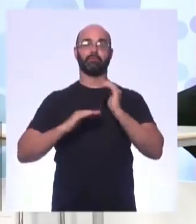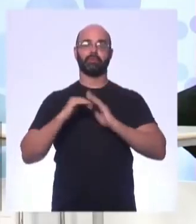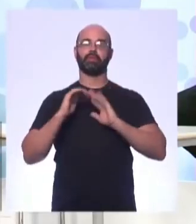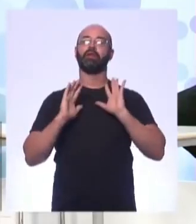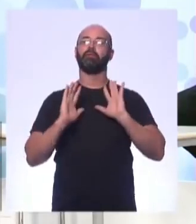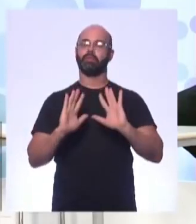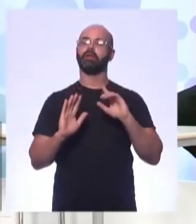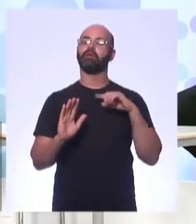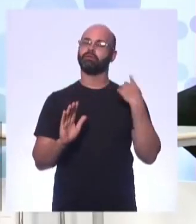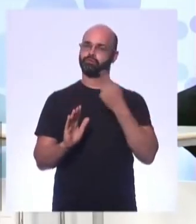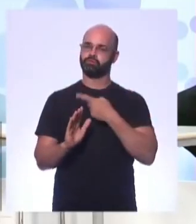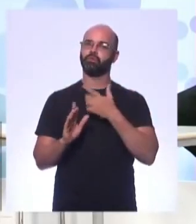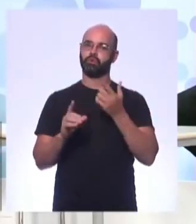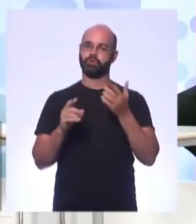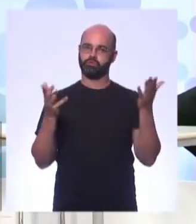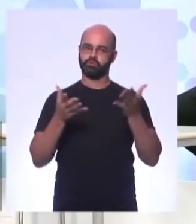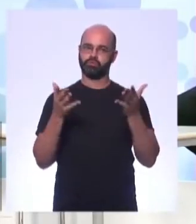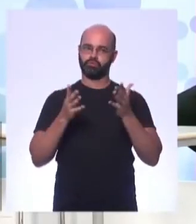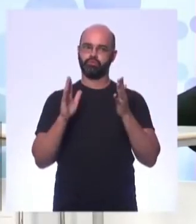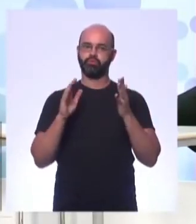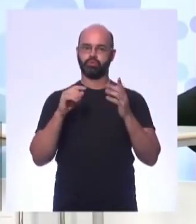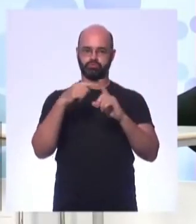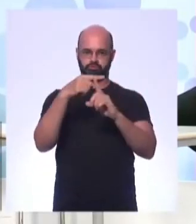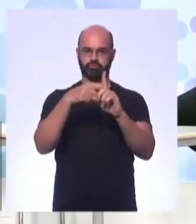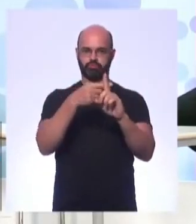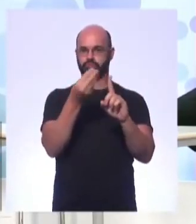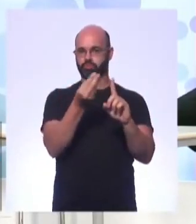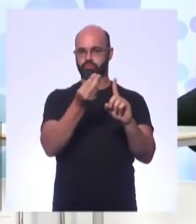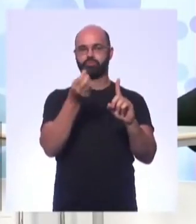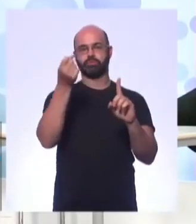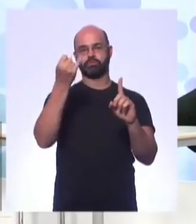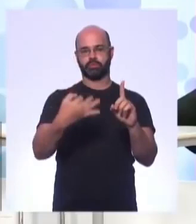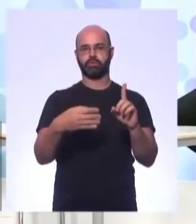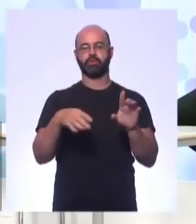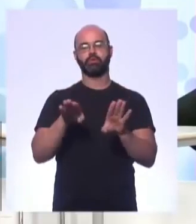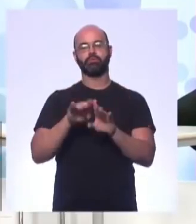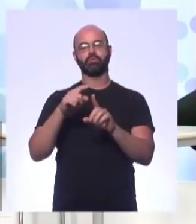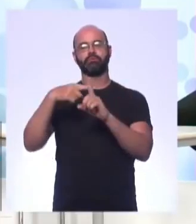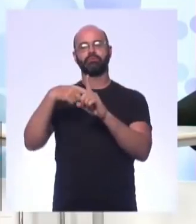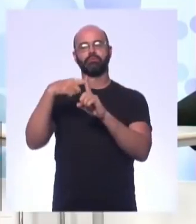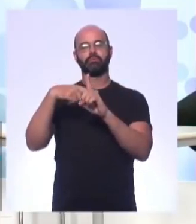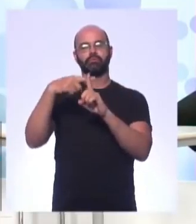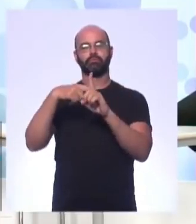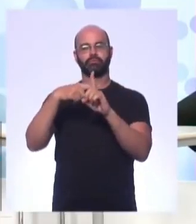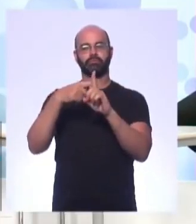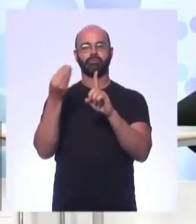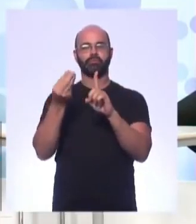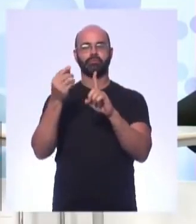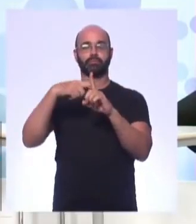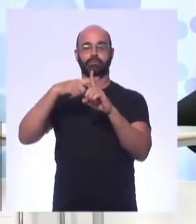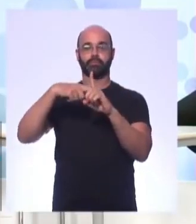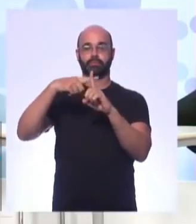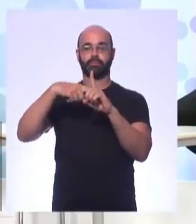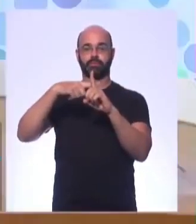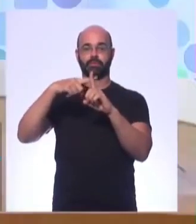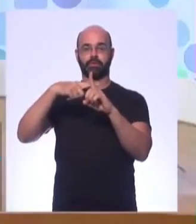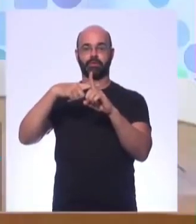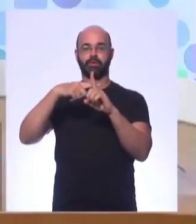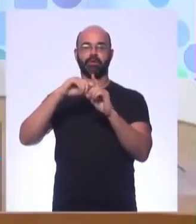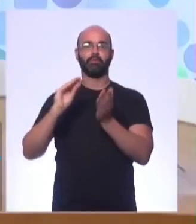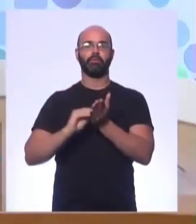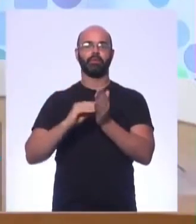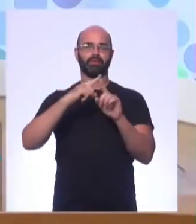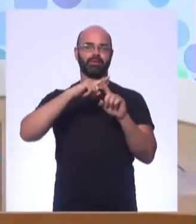chegar também à questão hoje de temperatura, termometria, né, Fábio? Também uma área bacana, né? Sim, né?